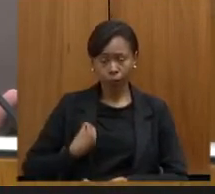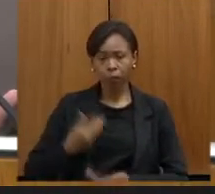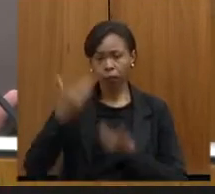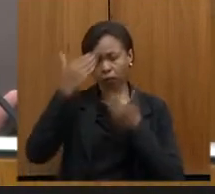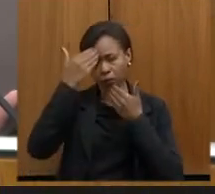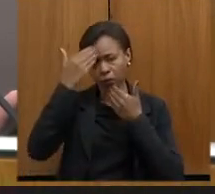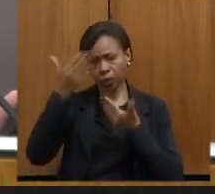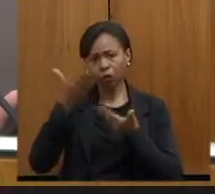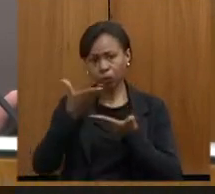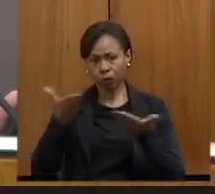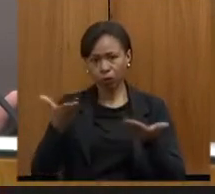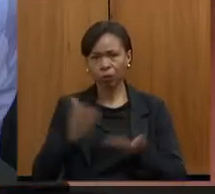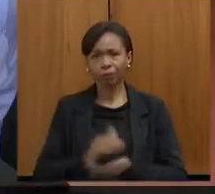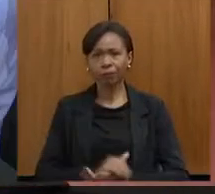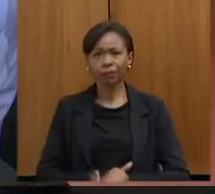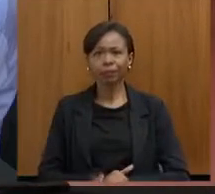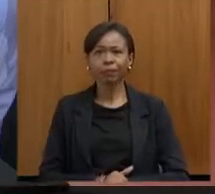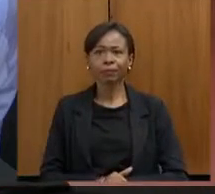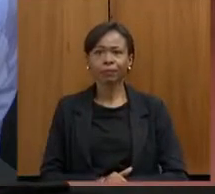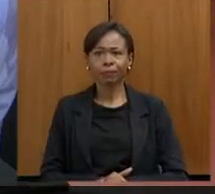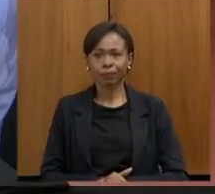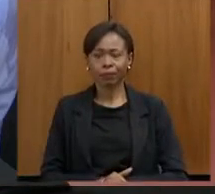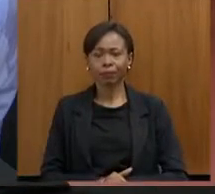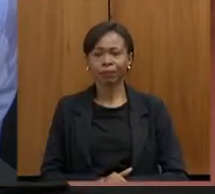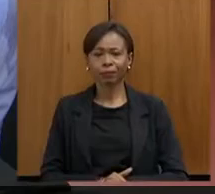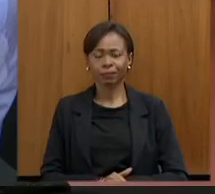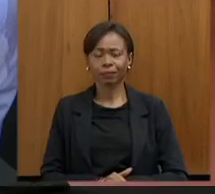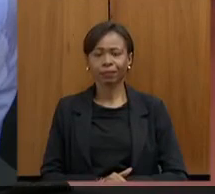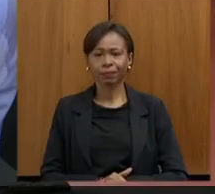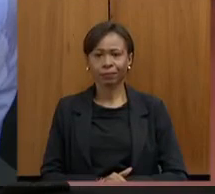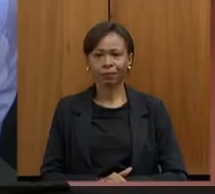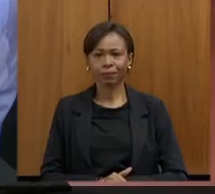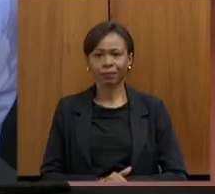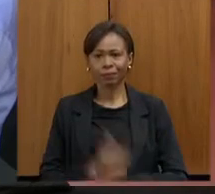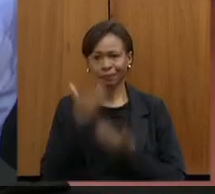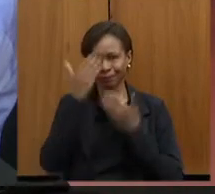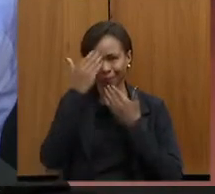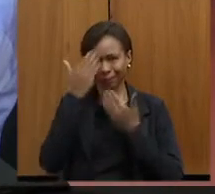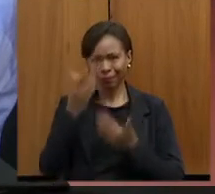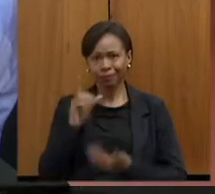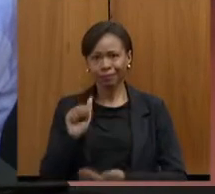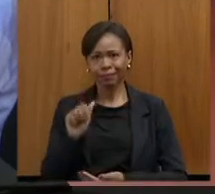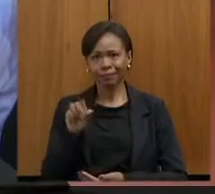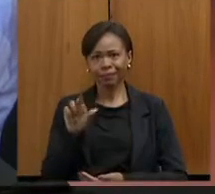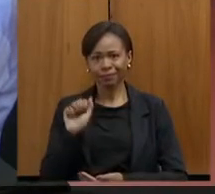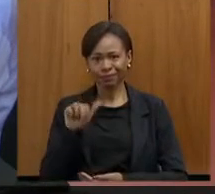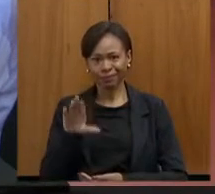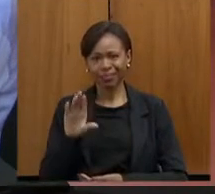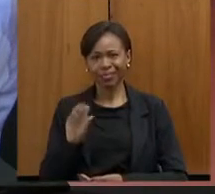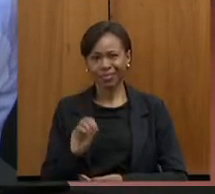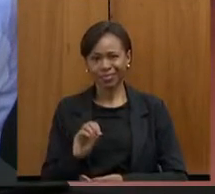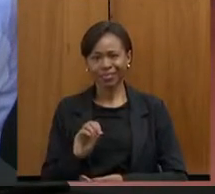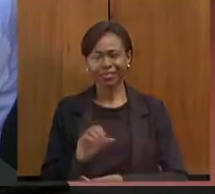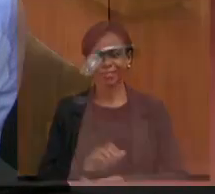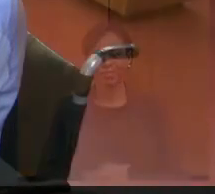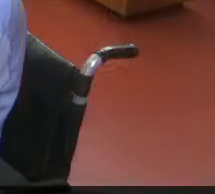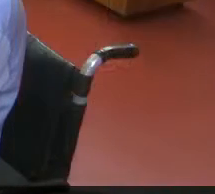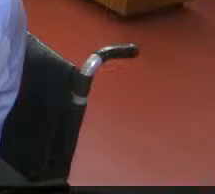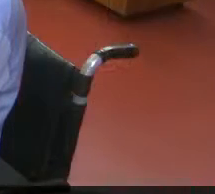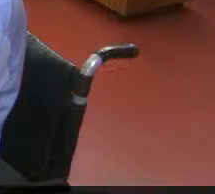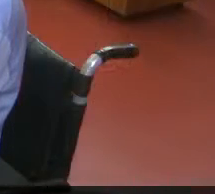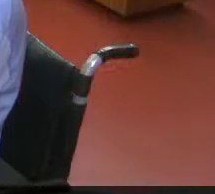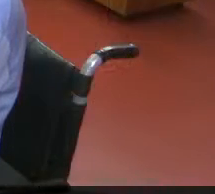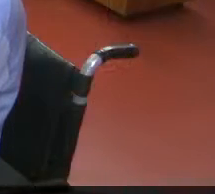obrigado a todos. Bom dia. agradecemos Adriano Stanley pelas considerações aqui trazidas